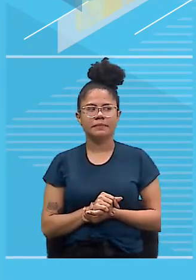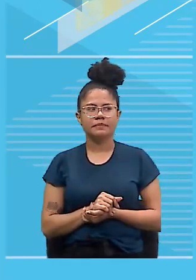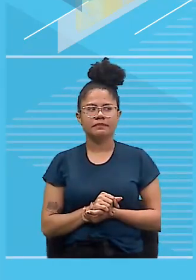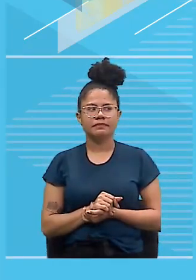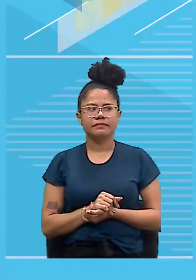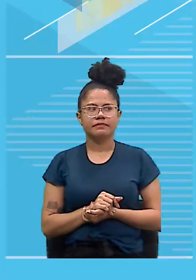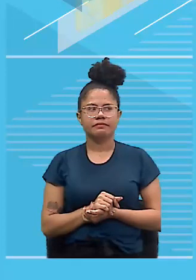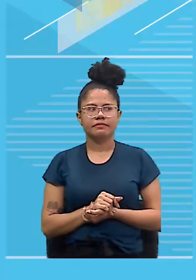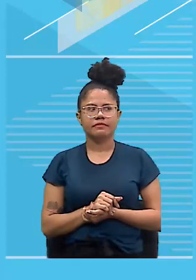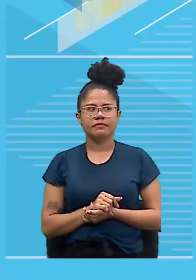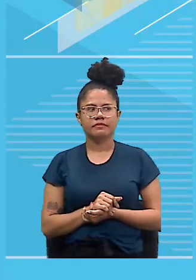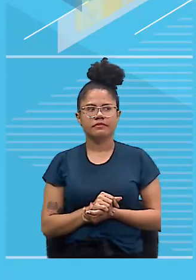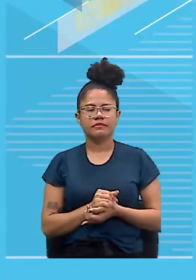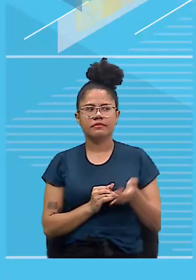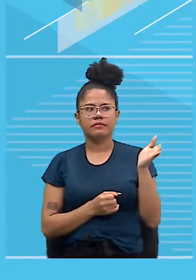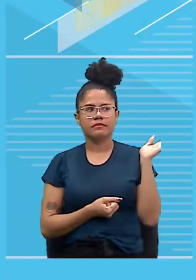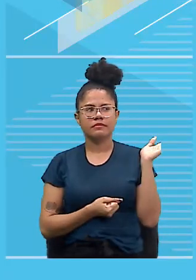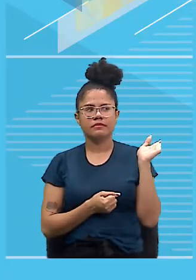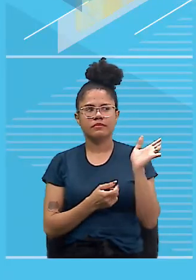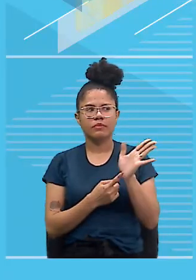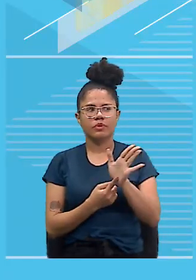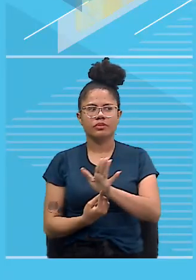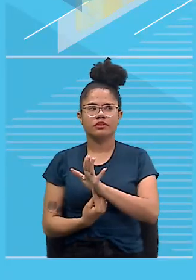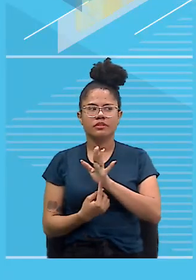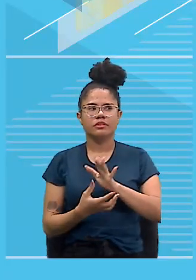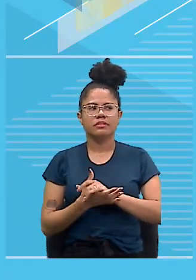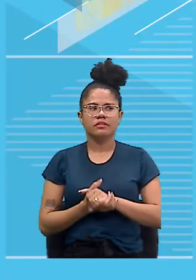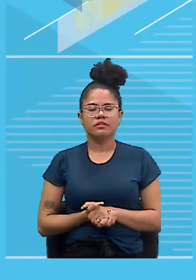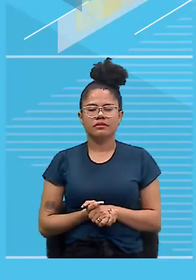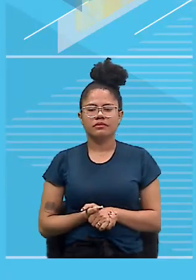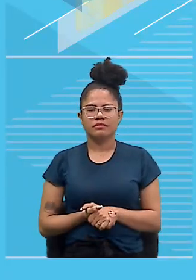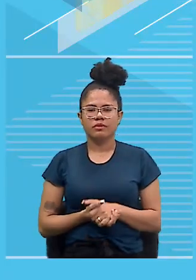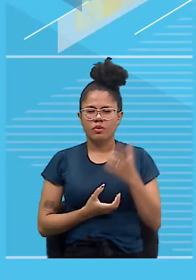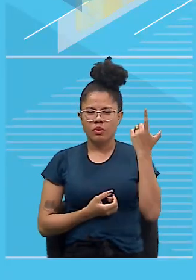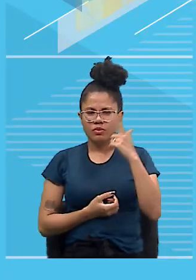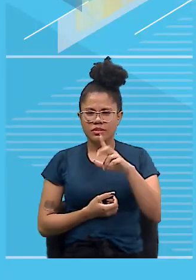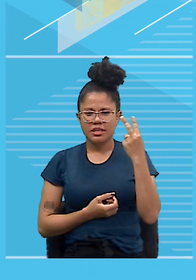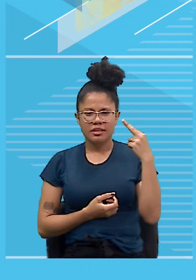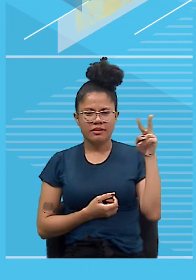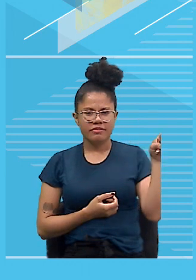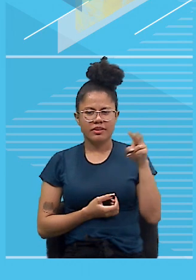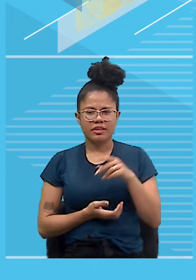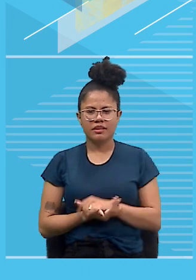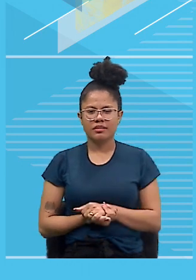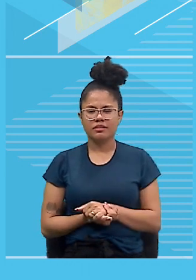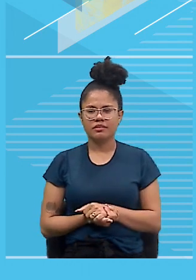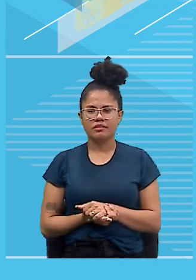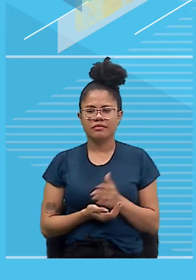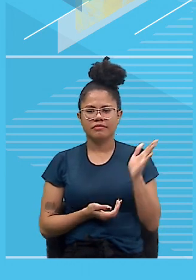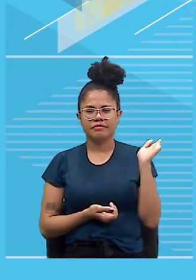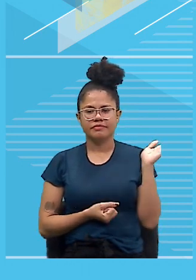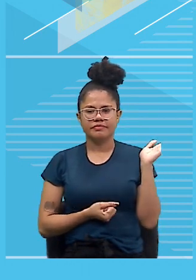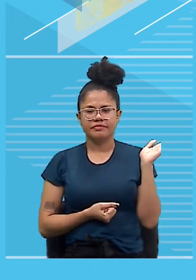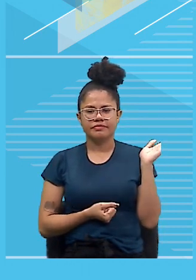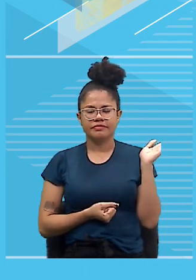botei bem no cantinho uma Pinha da África ampliada deu para ver esse Cantinho da África